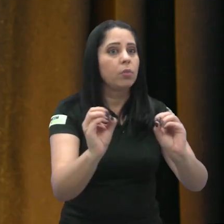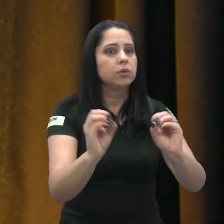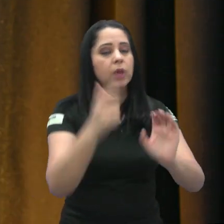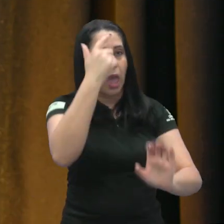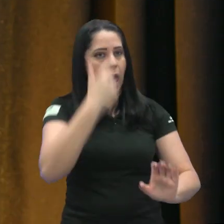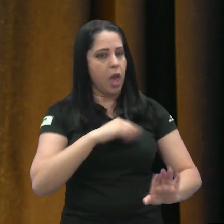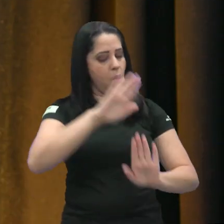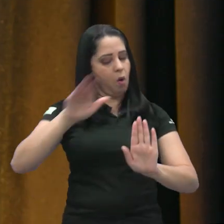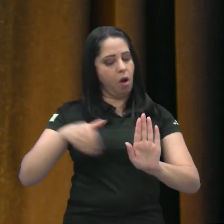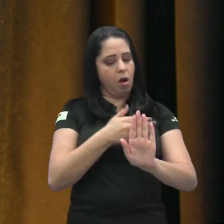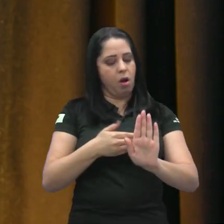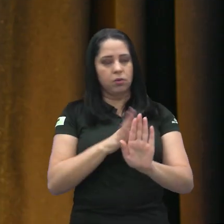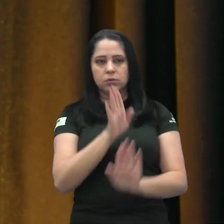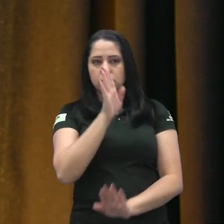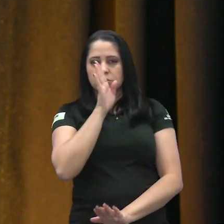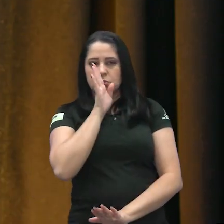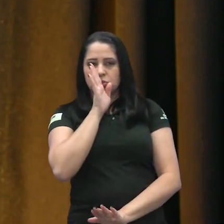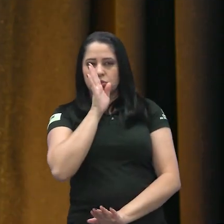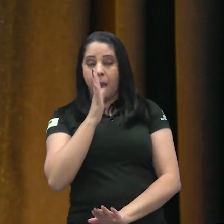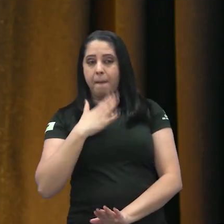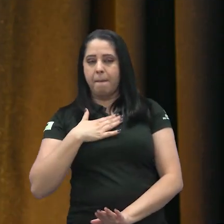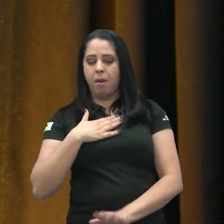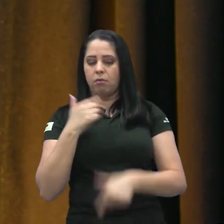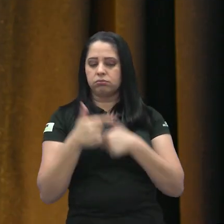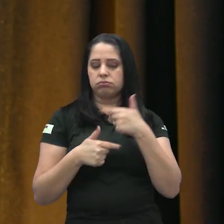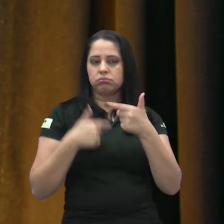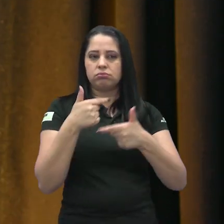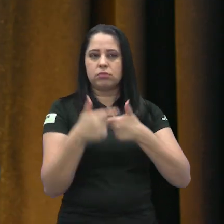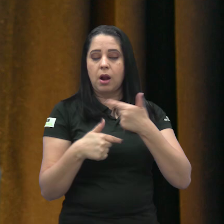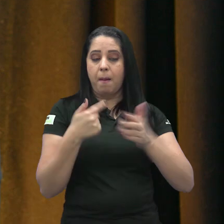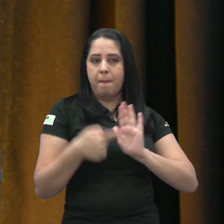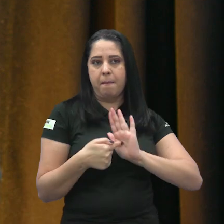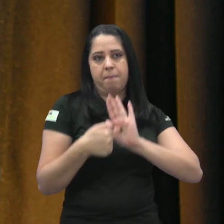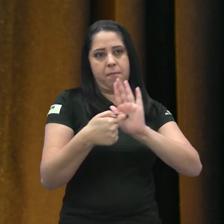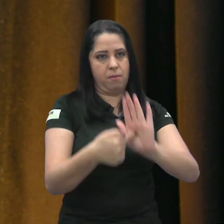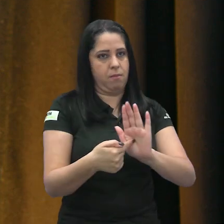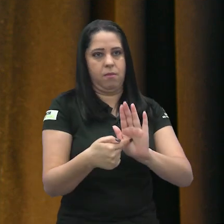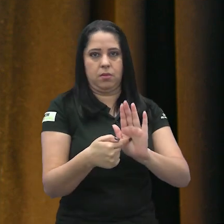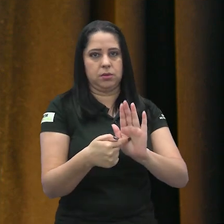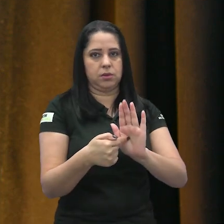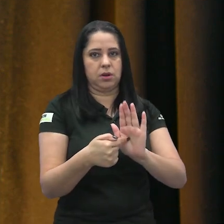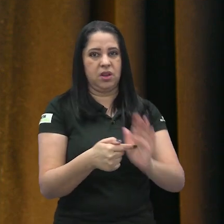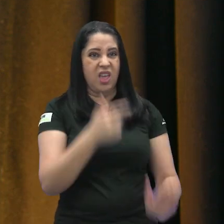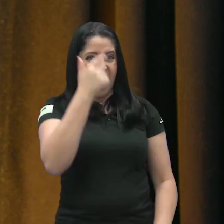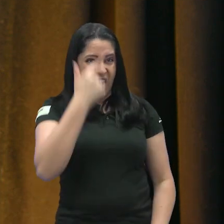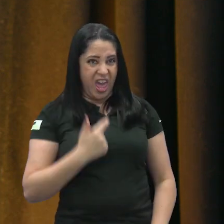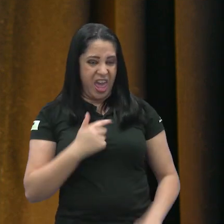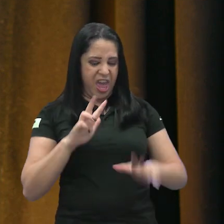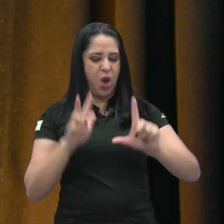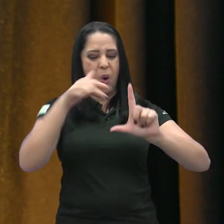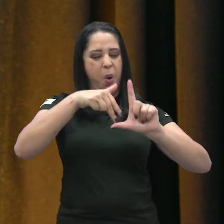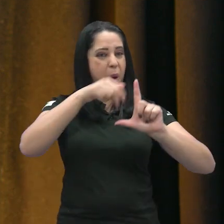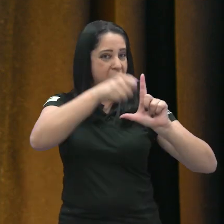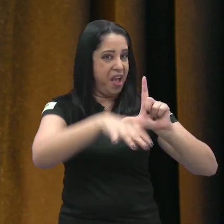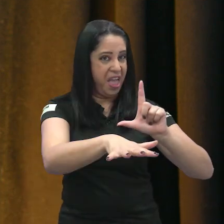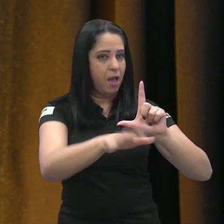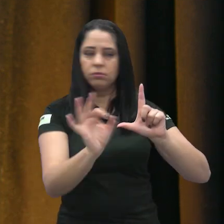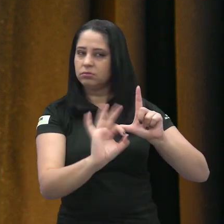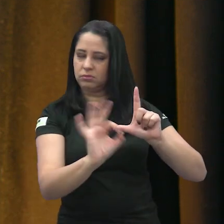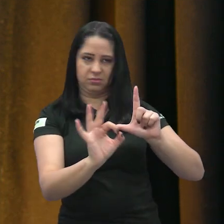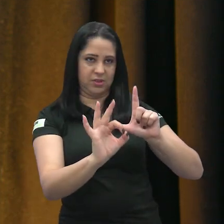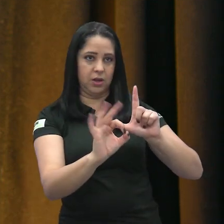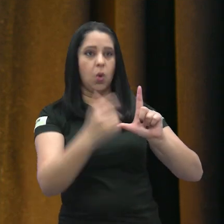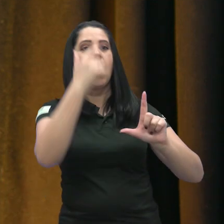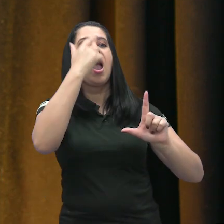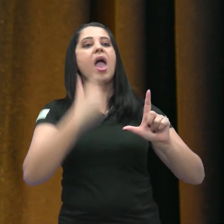nos bastidores, no silêncio, na tranquilidade e fazer com que a minha entrega seja maior, porque, como se diz, eu não sou influencer,